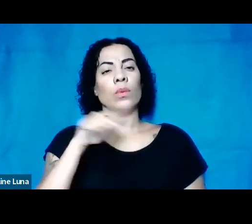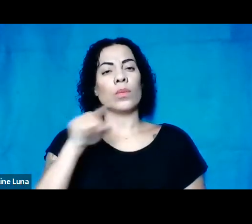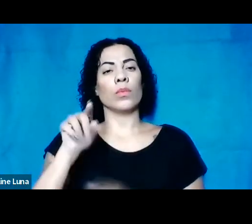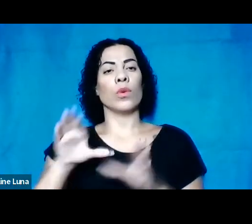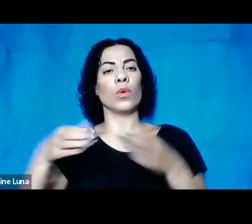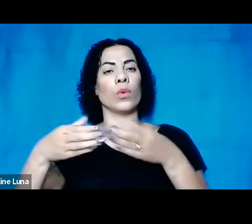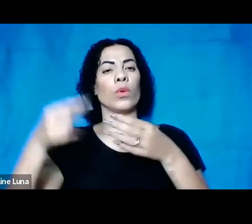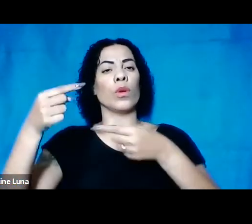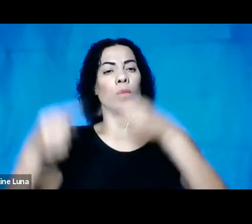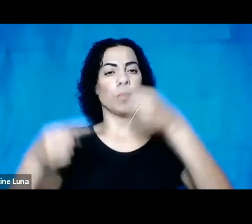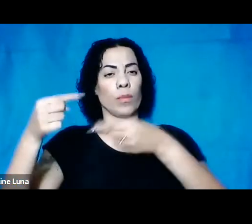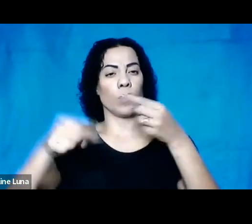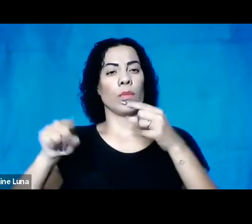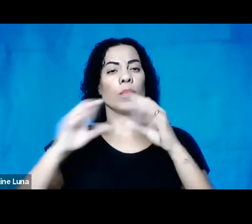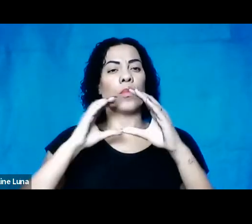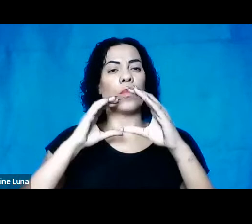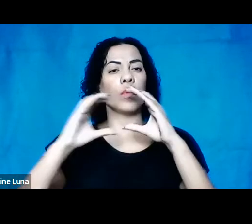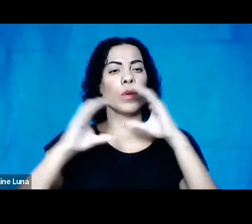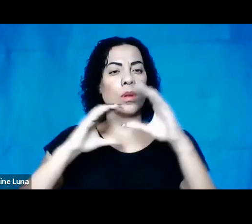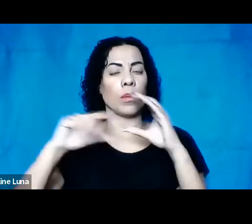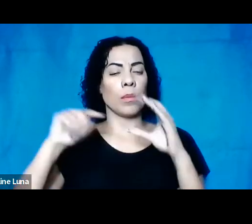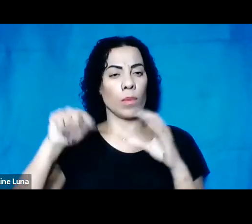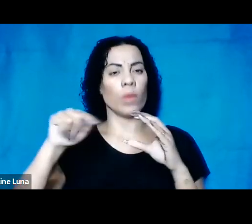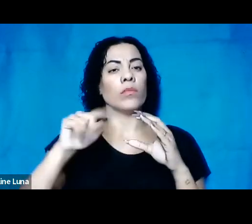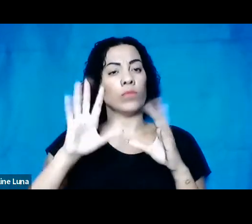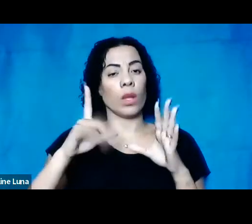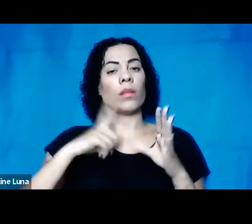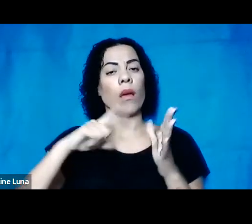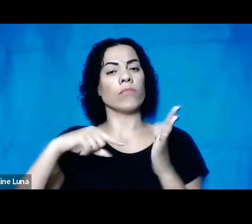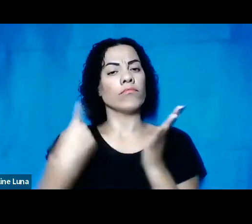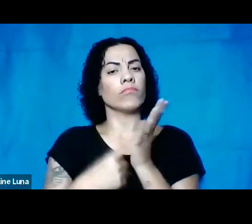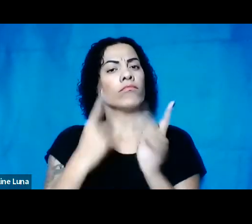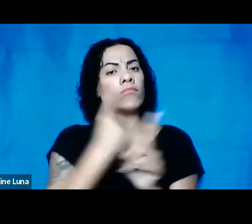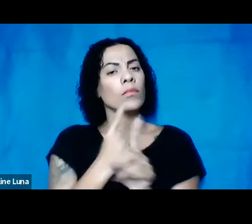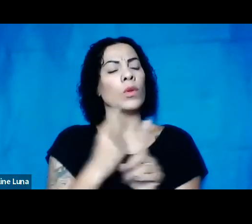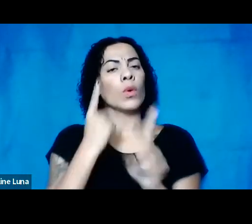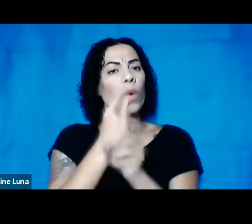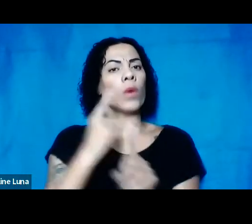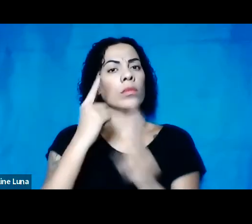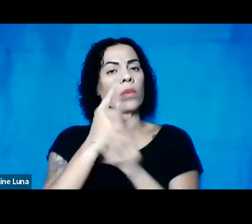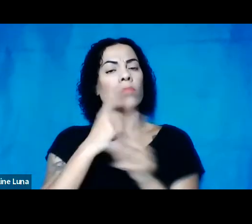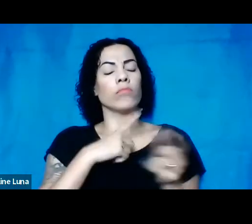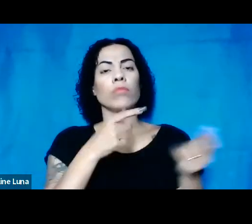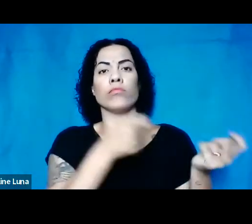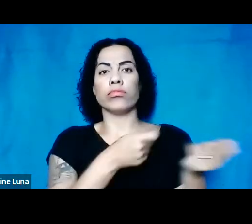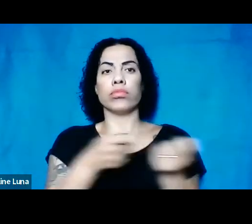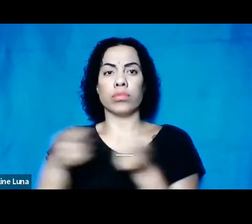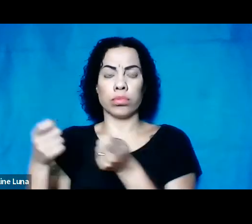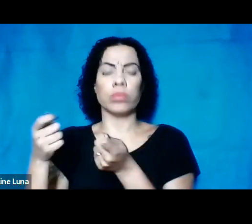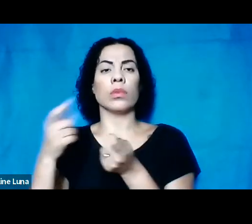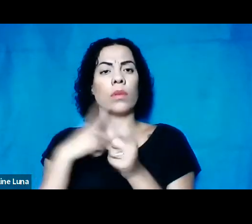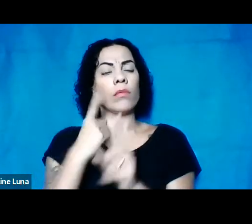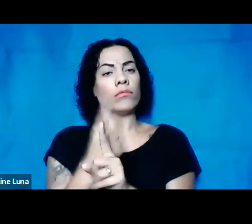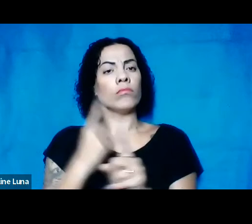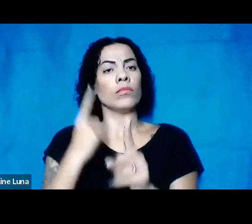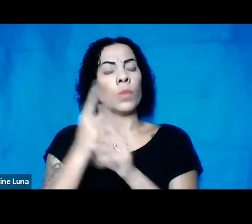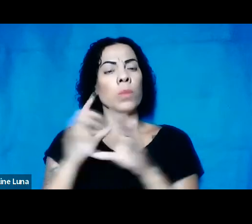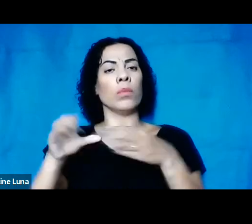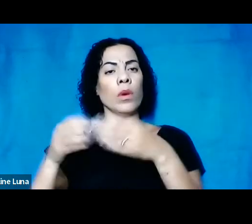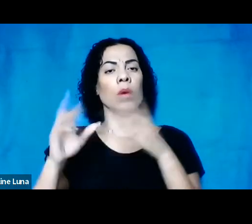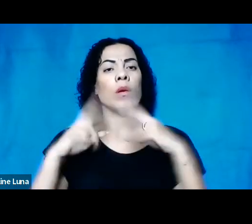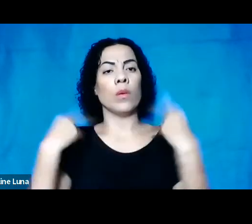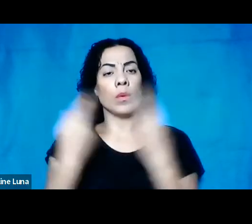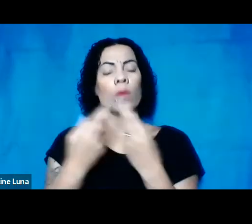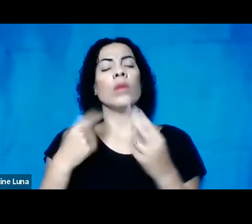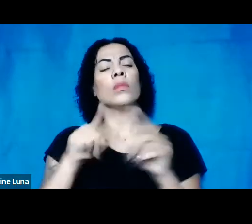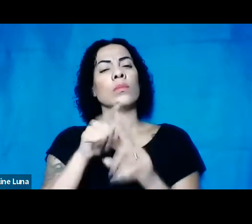política da política de comunicação tem se reunido com uma periodicidade bem regular. Eu sinto que a